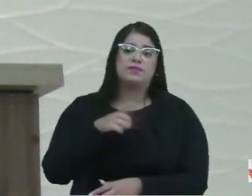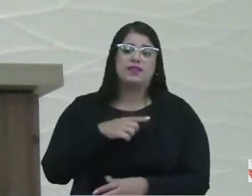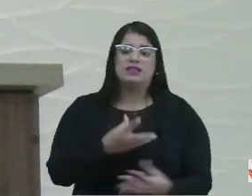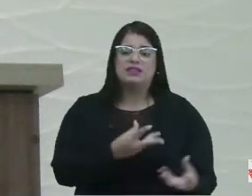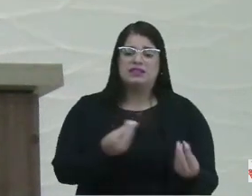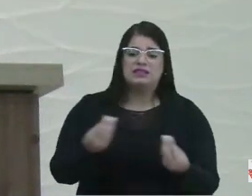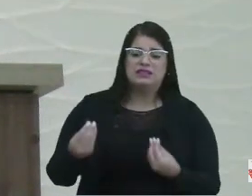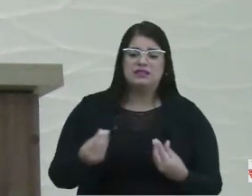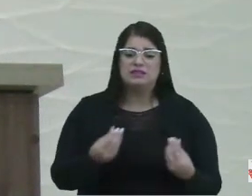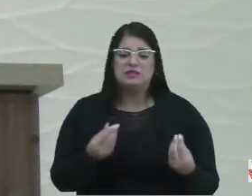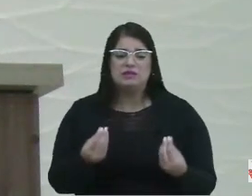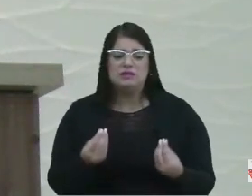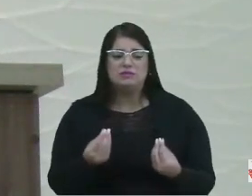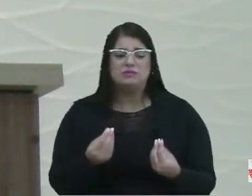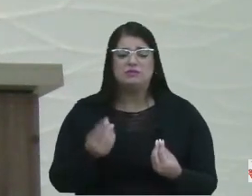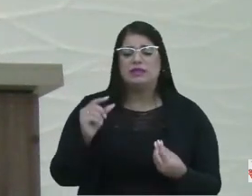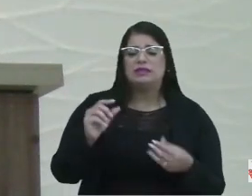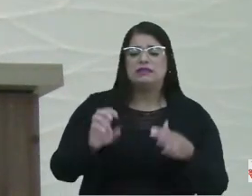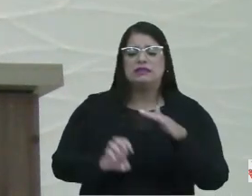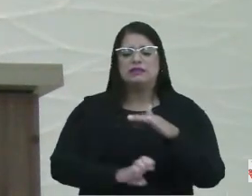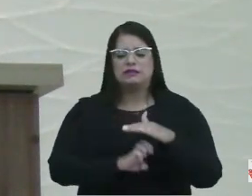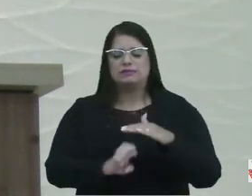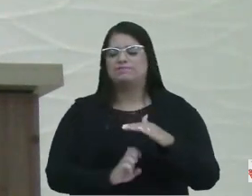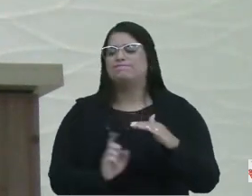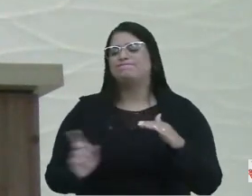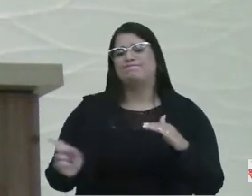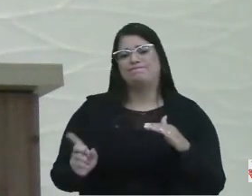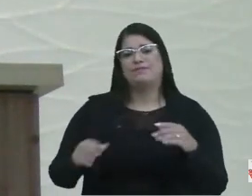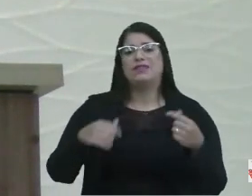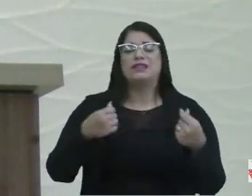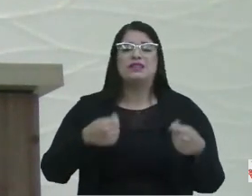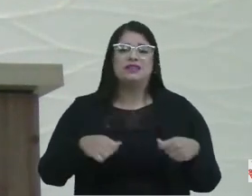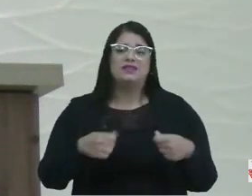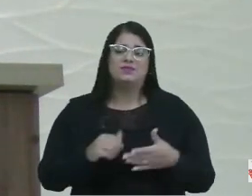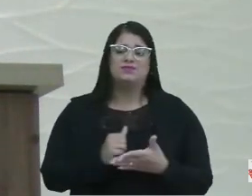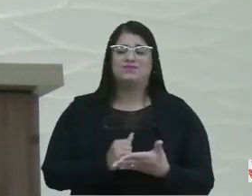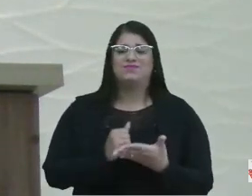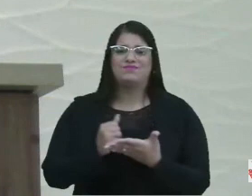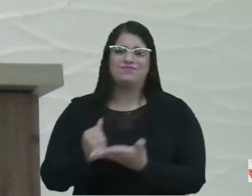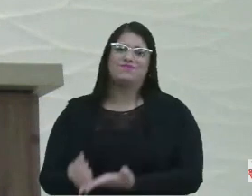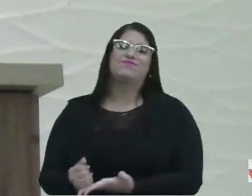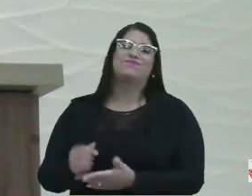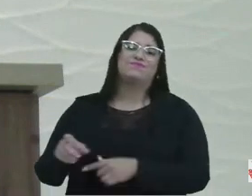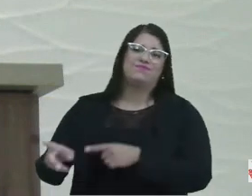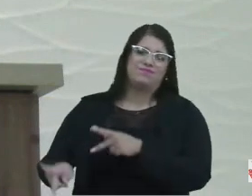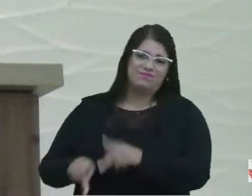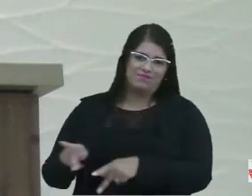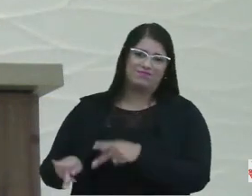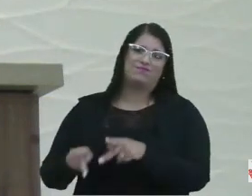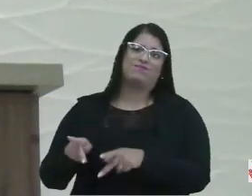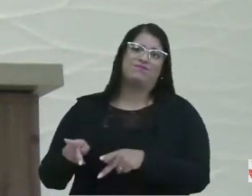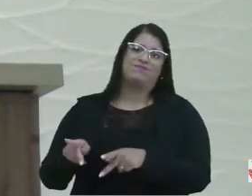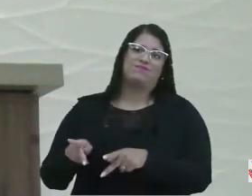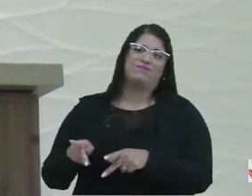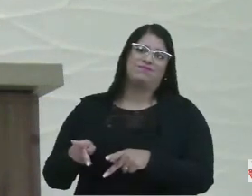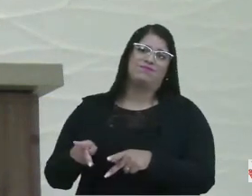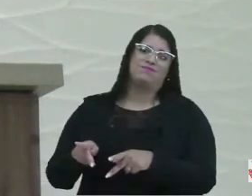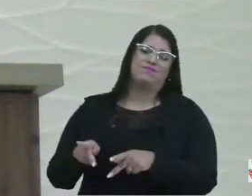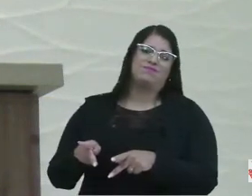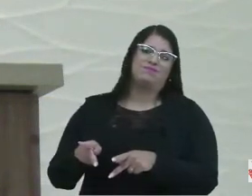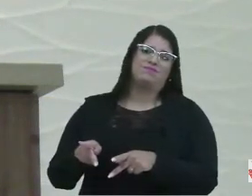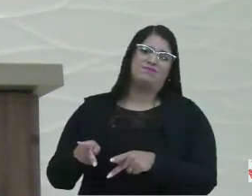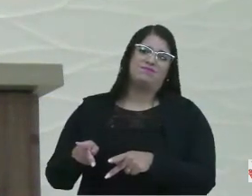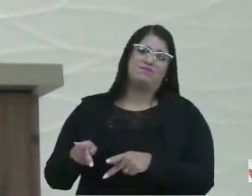pequenos empresários na localidade que tem que chegar o pintinho para colocar